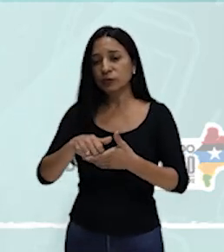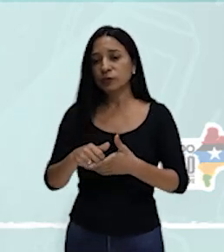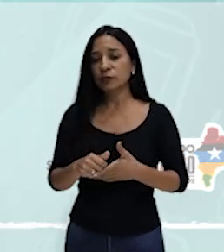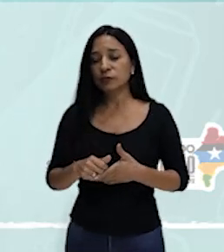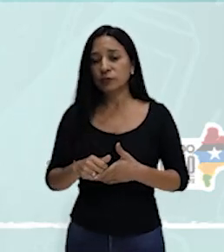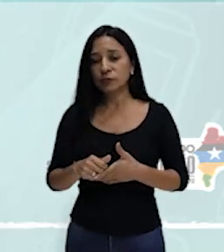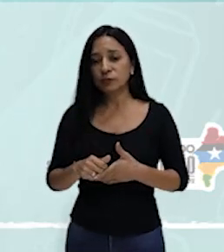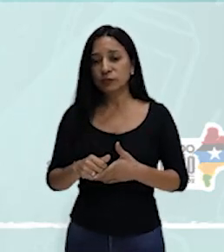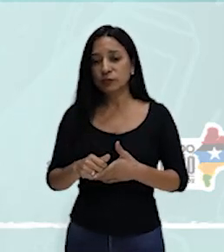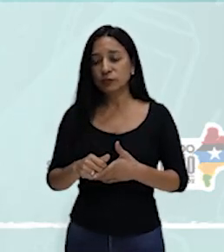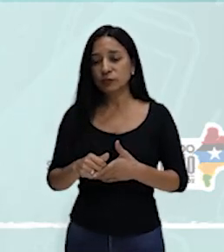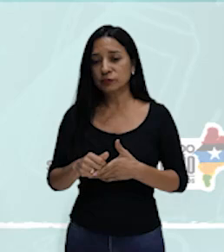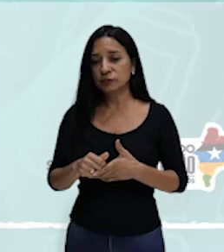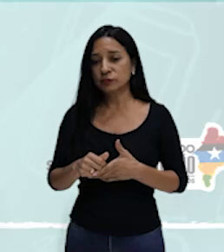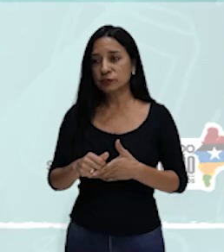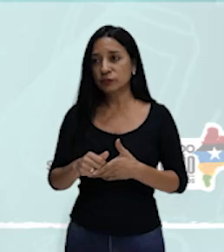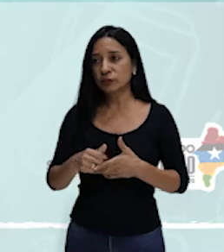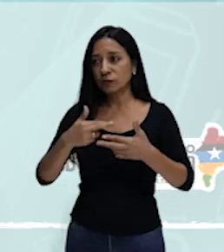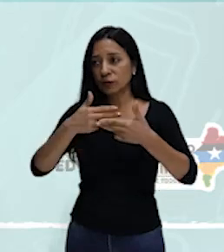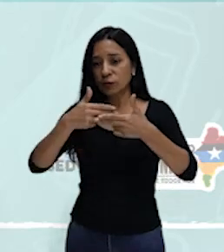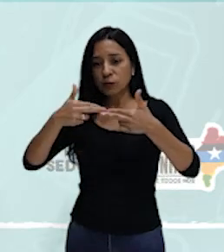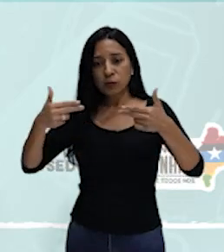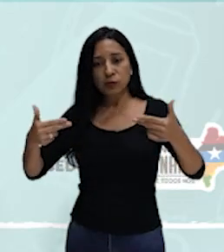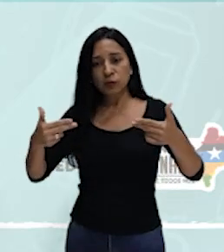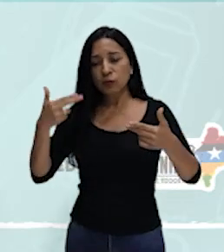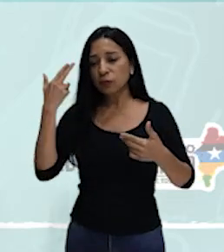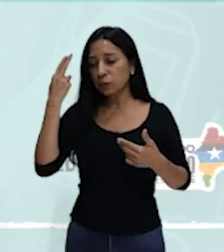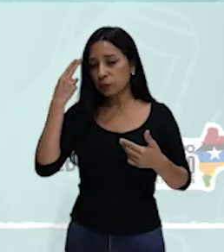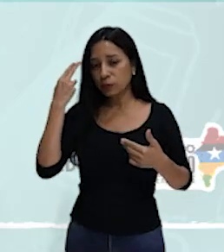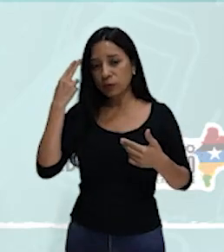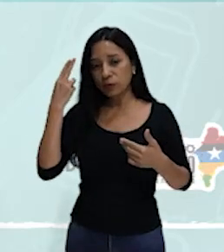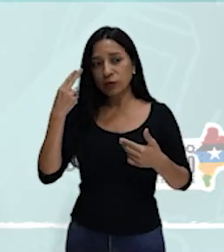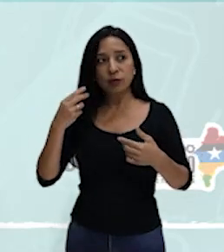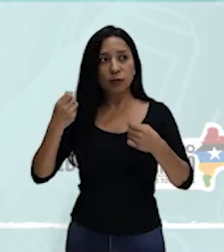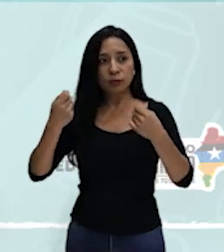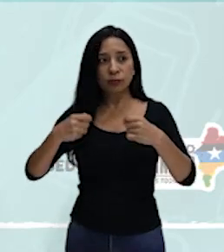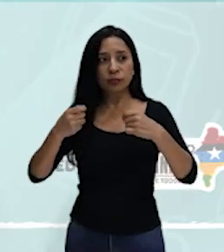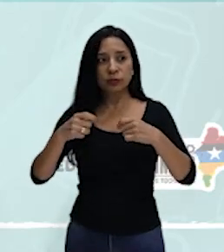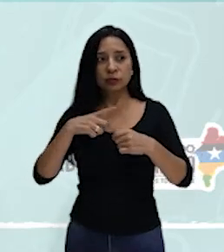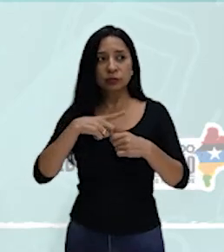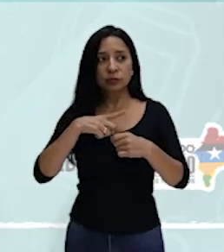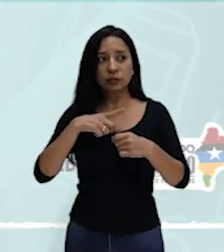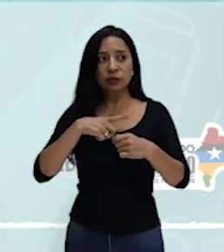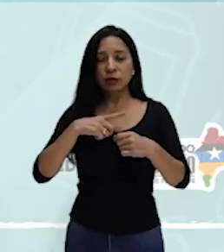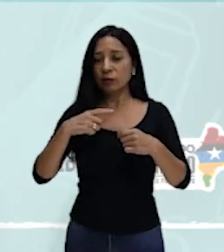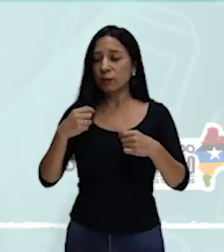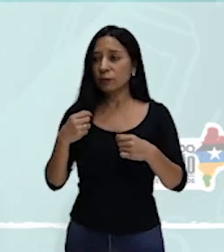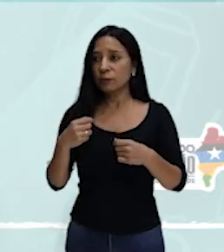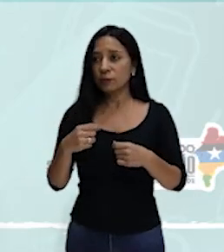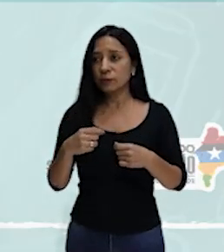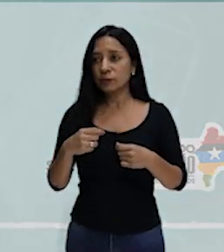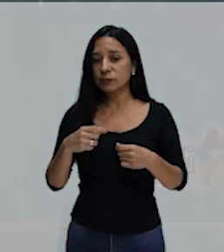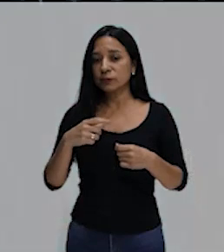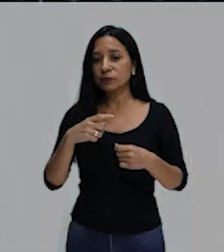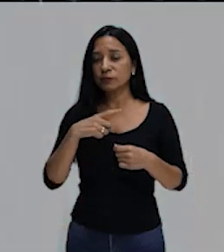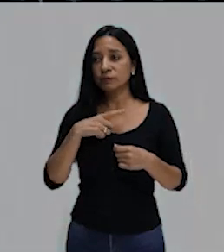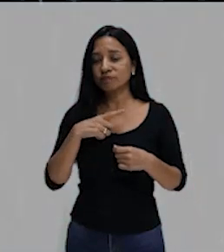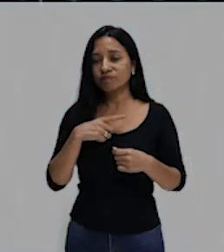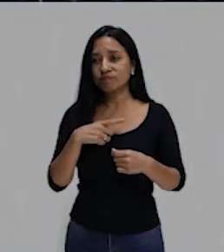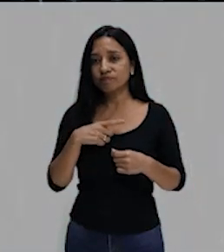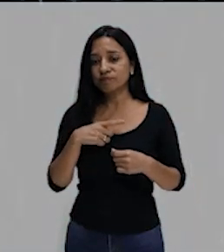fenômeno natural. É necessário que haja o aquecimento global porque a Terra ela precisa ter a